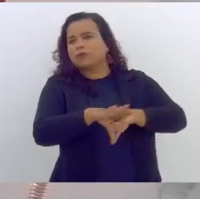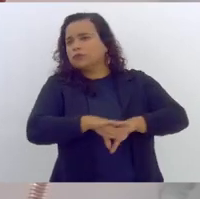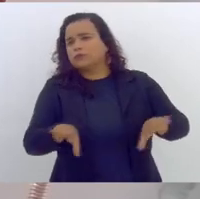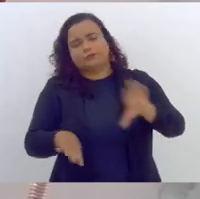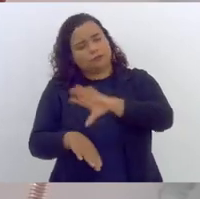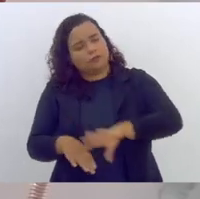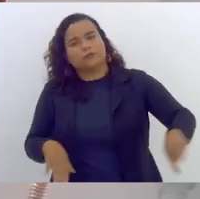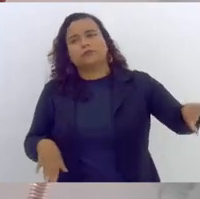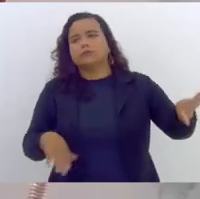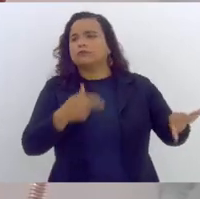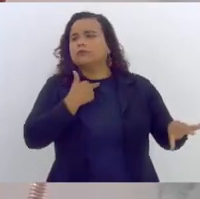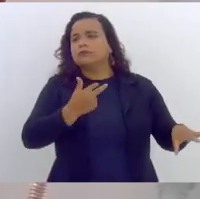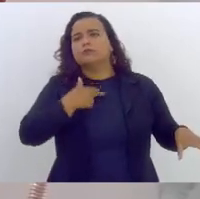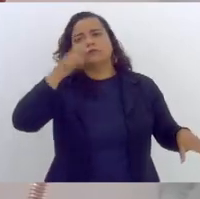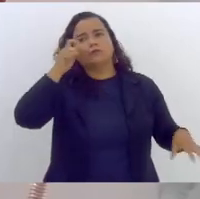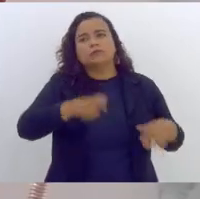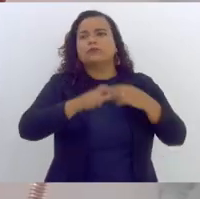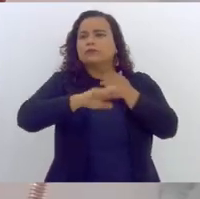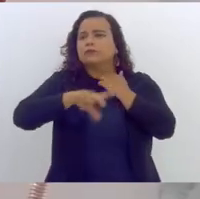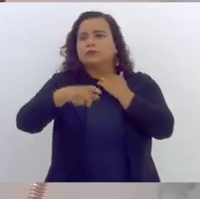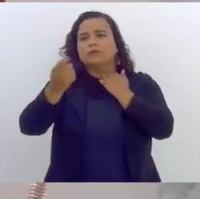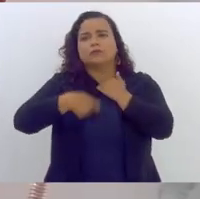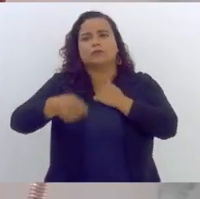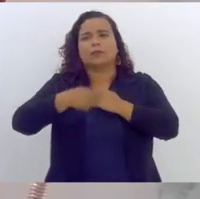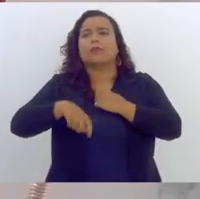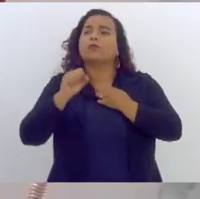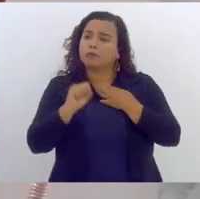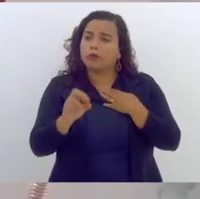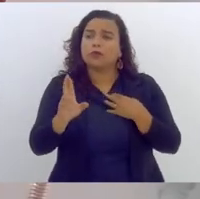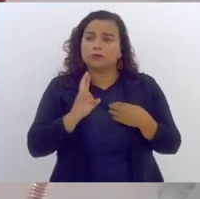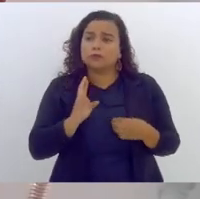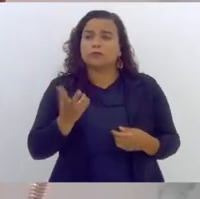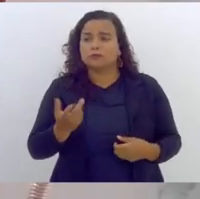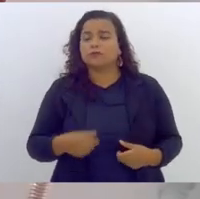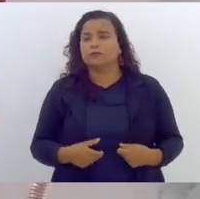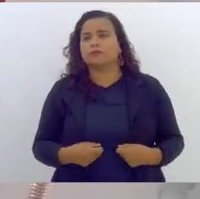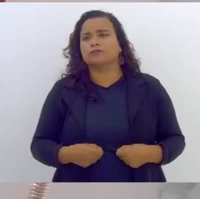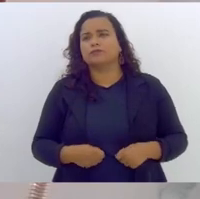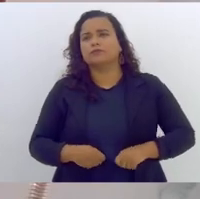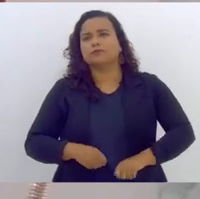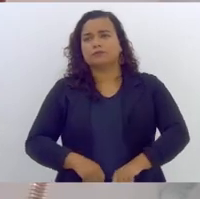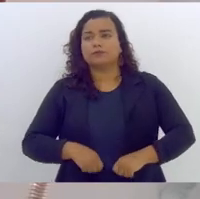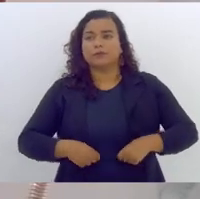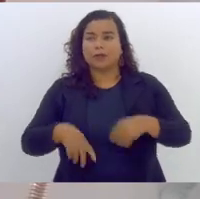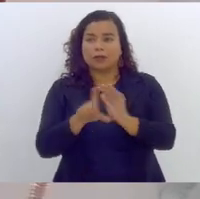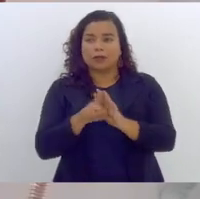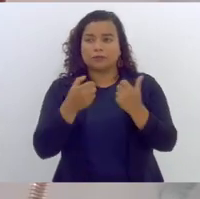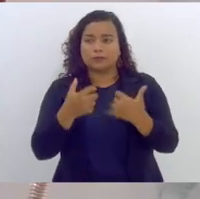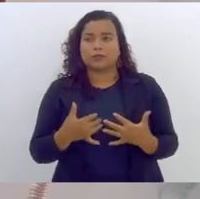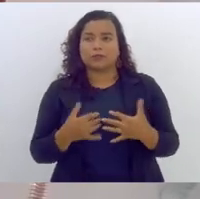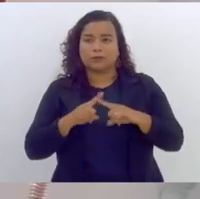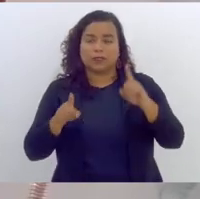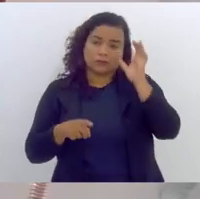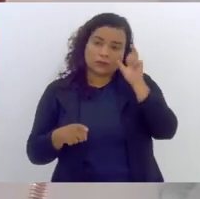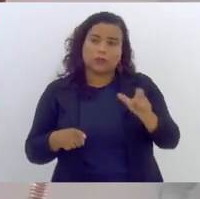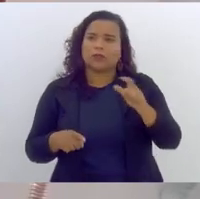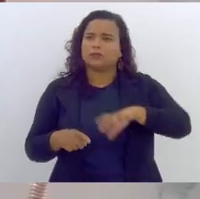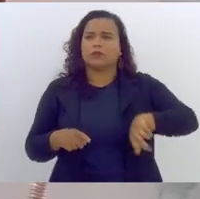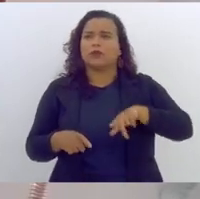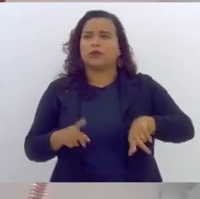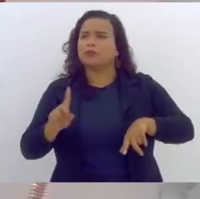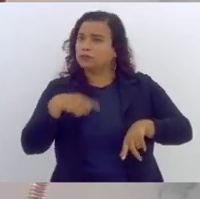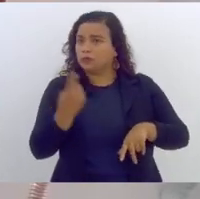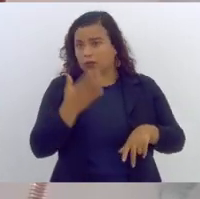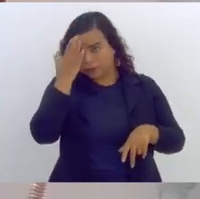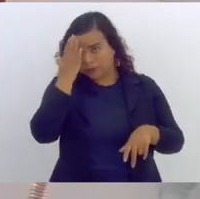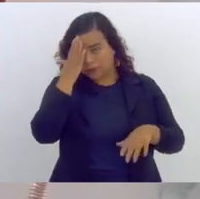não é interesse da administração também pode ter essa resposta olha embora ali fale isso não é interesse aí a gente